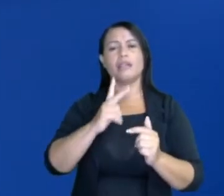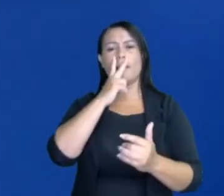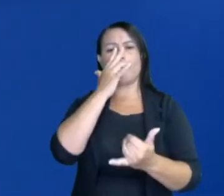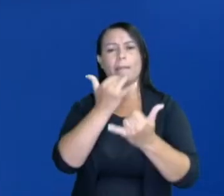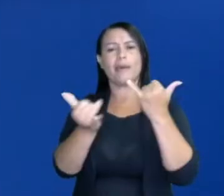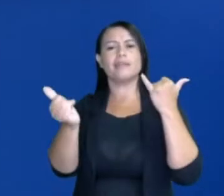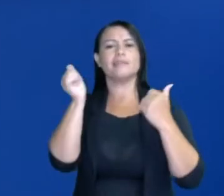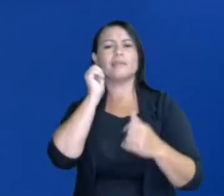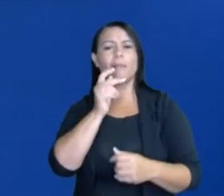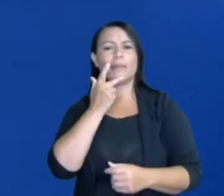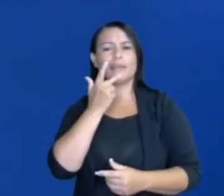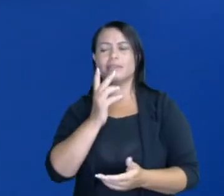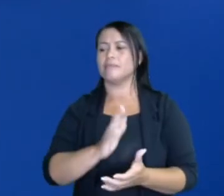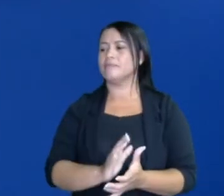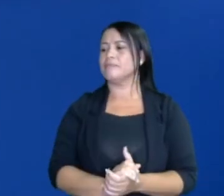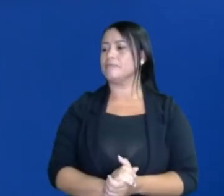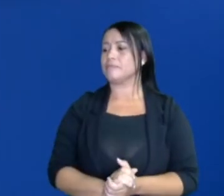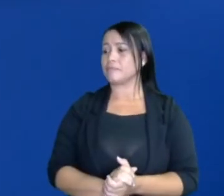tá bom?